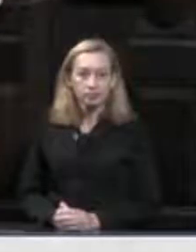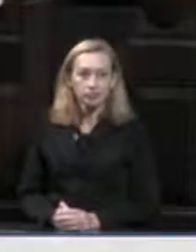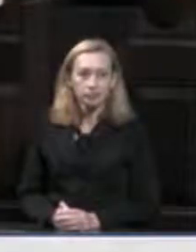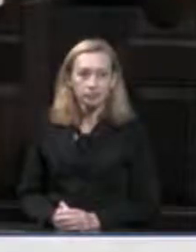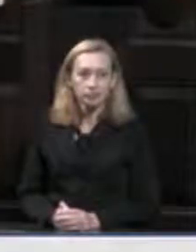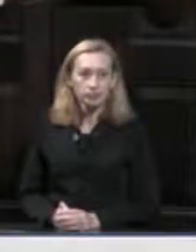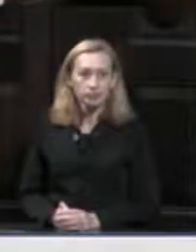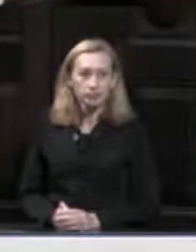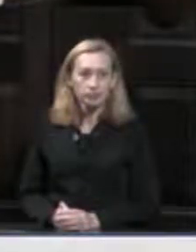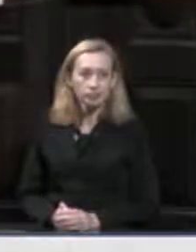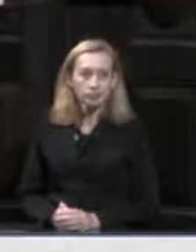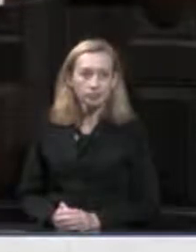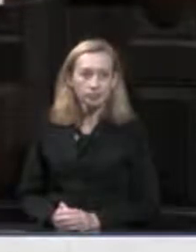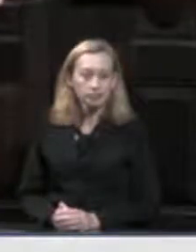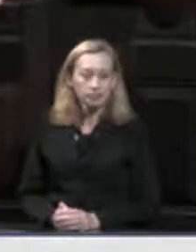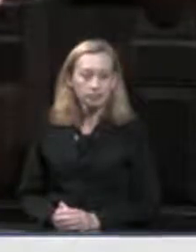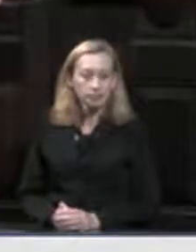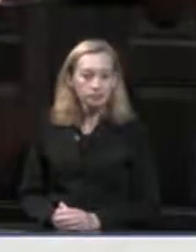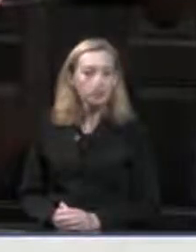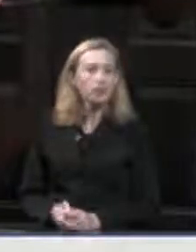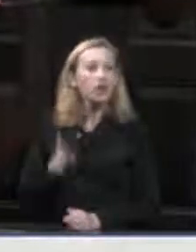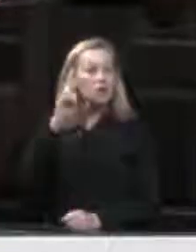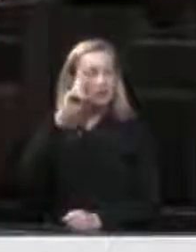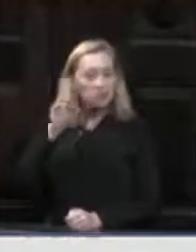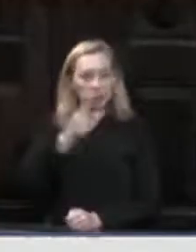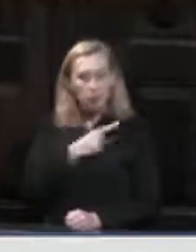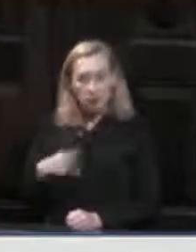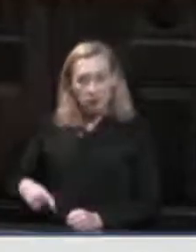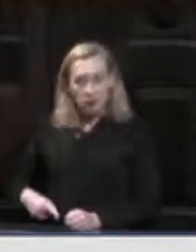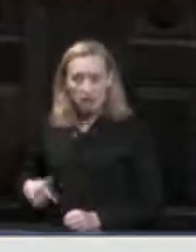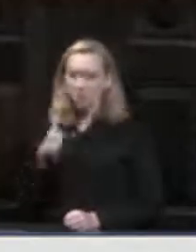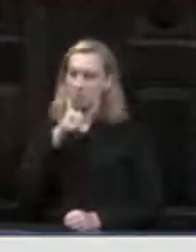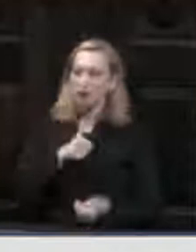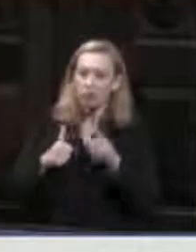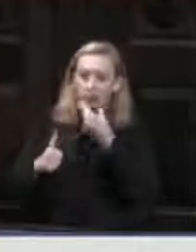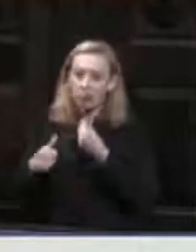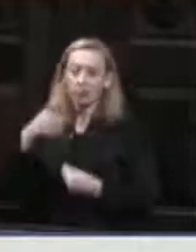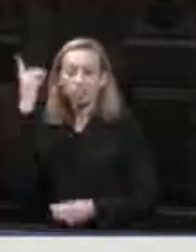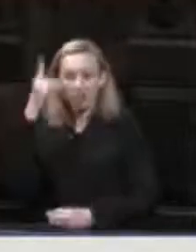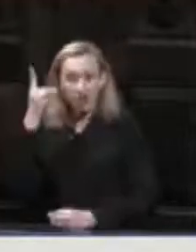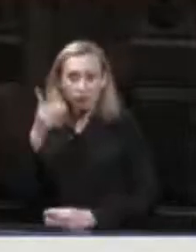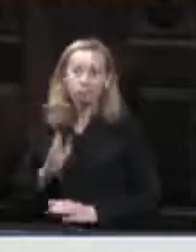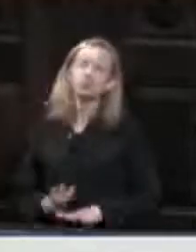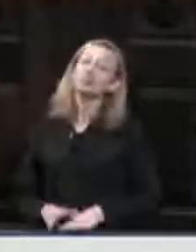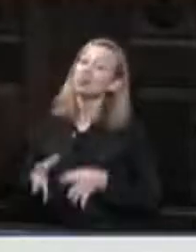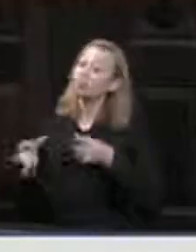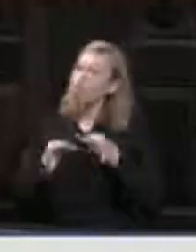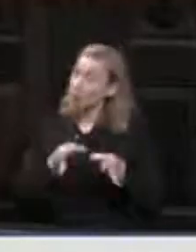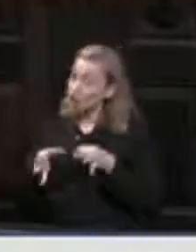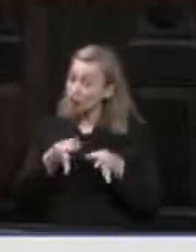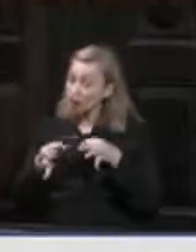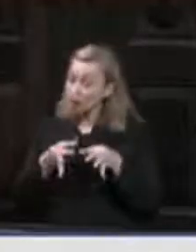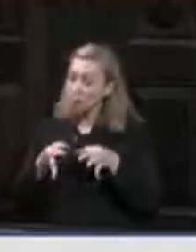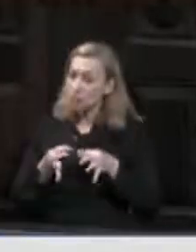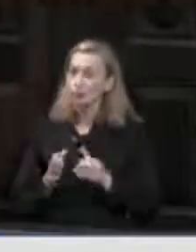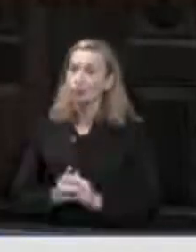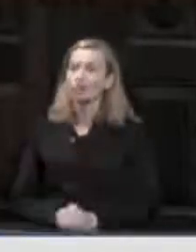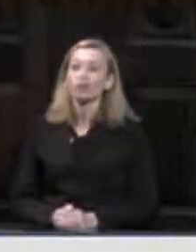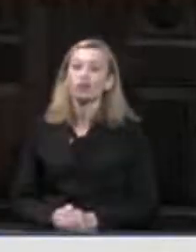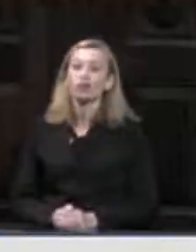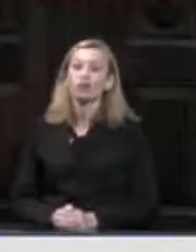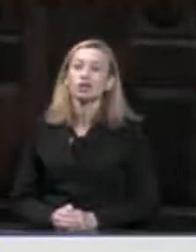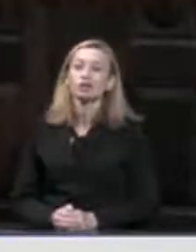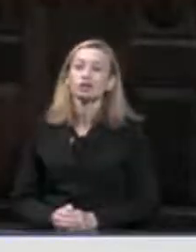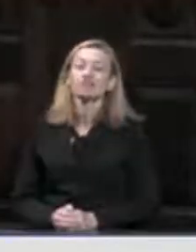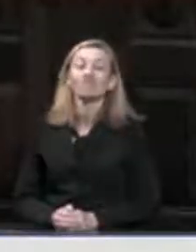Senhor presidente, senhoras e senhores deputados, esse projeto já passou por